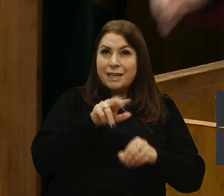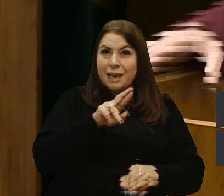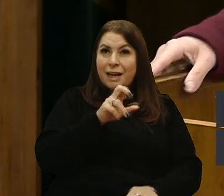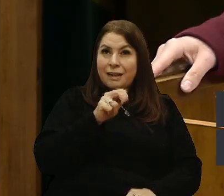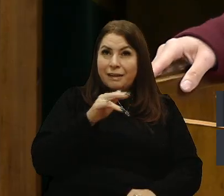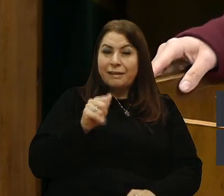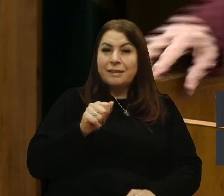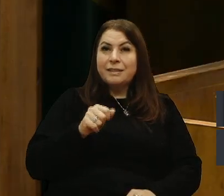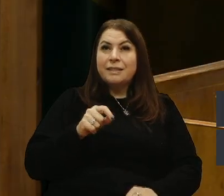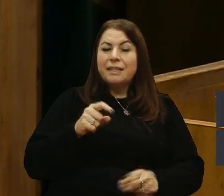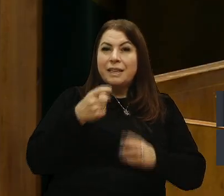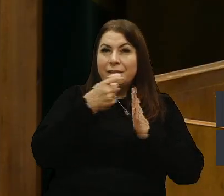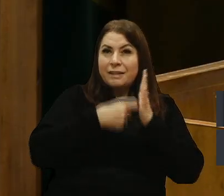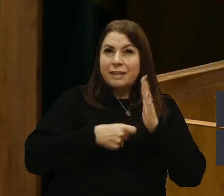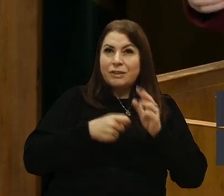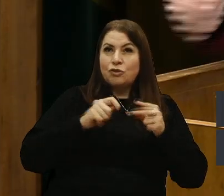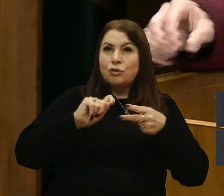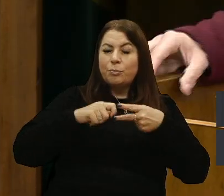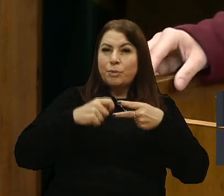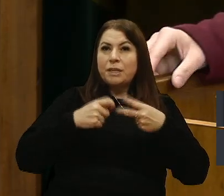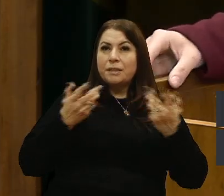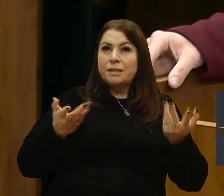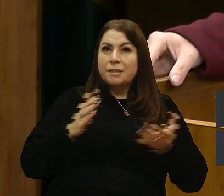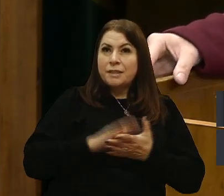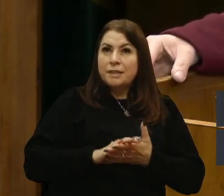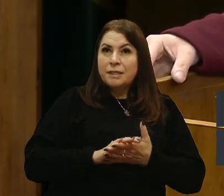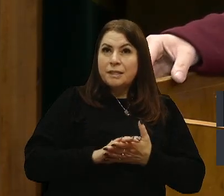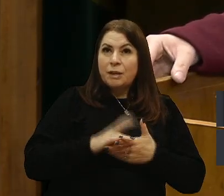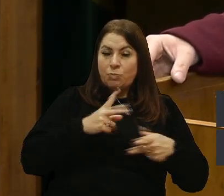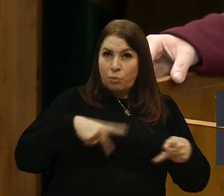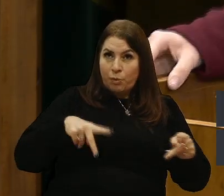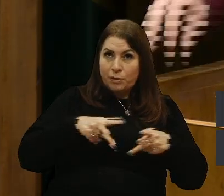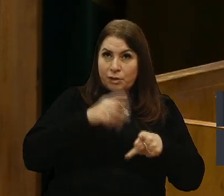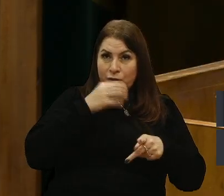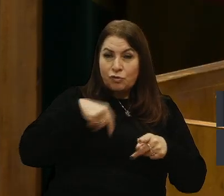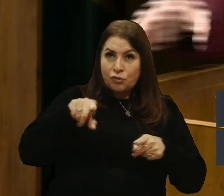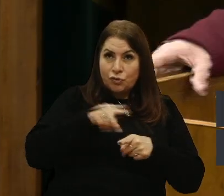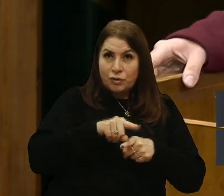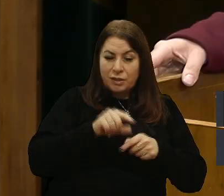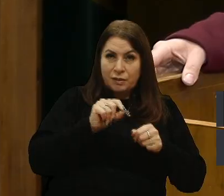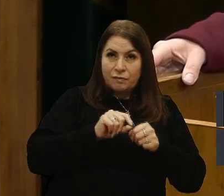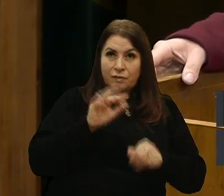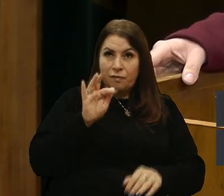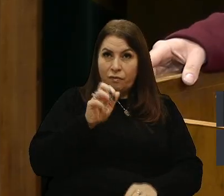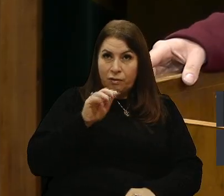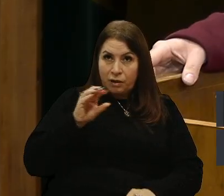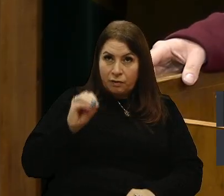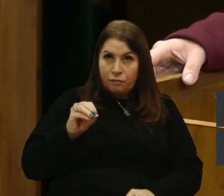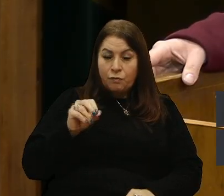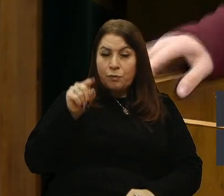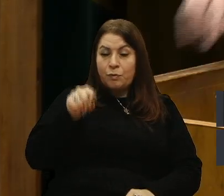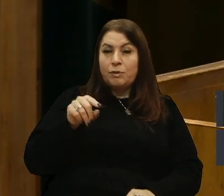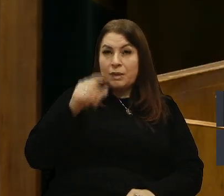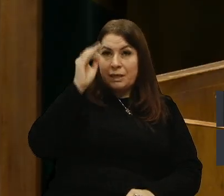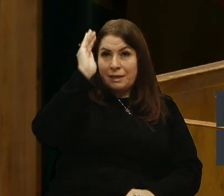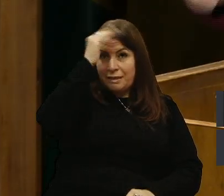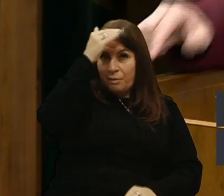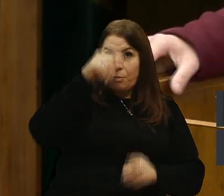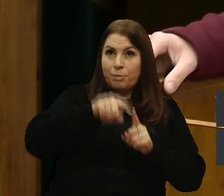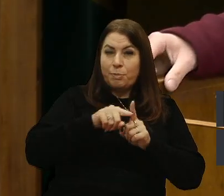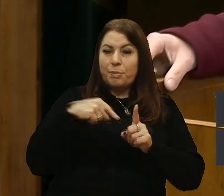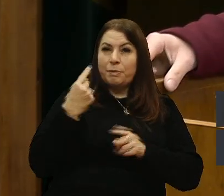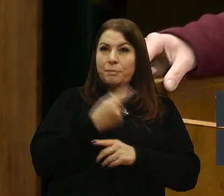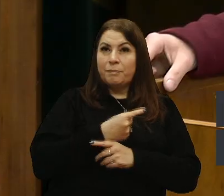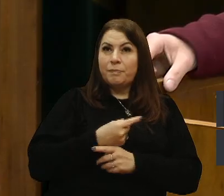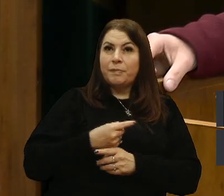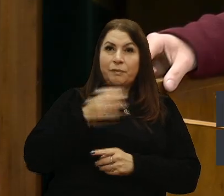taxar o PIX. Quem quer taxar o PIX? População caxiense. Flávio Bolsonaro e Trump. Porque para